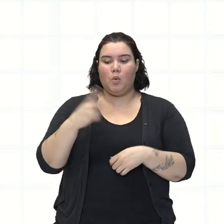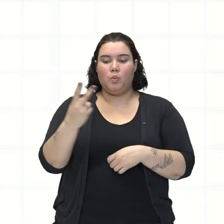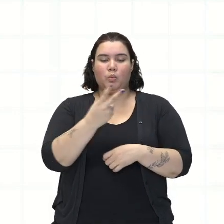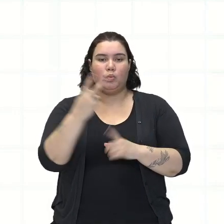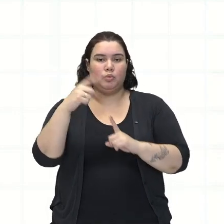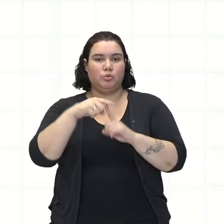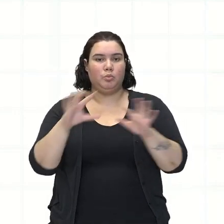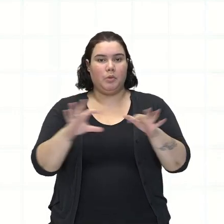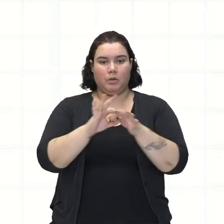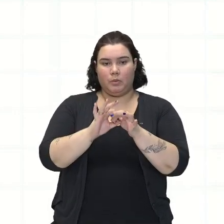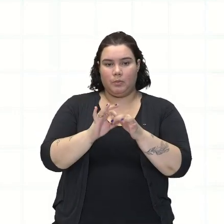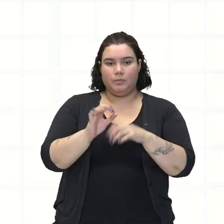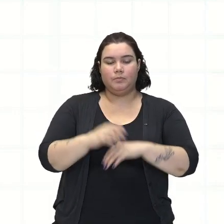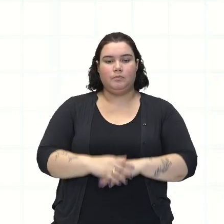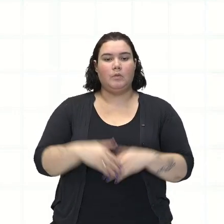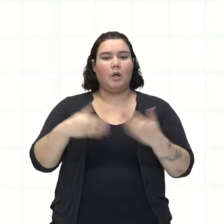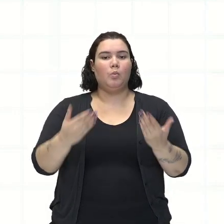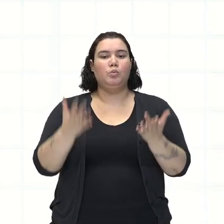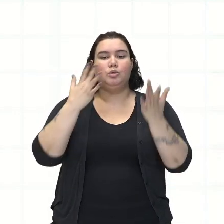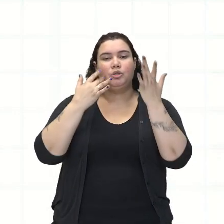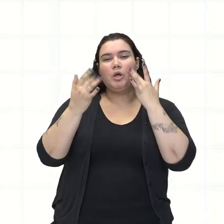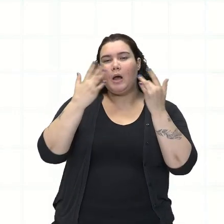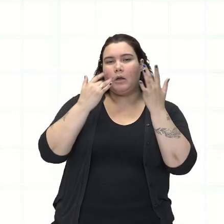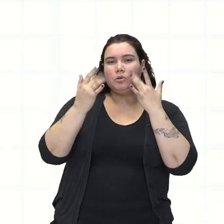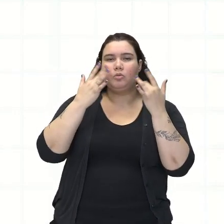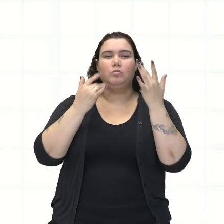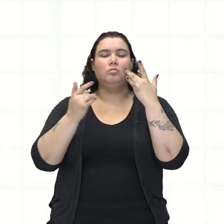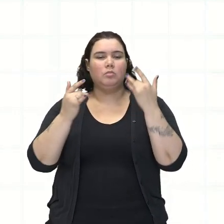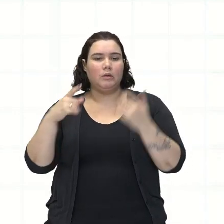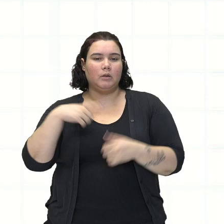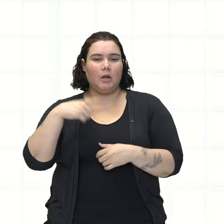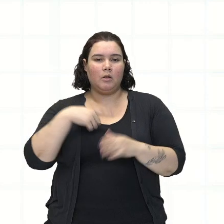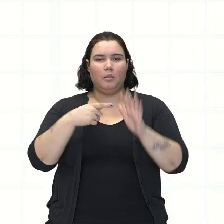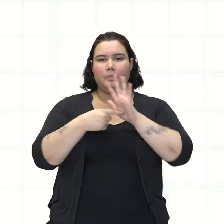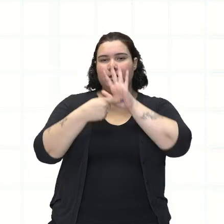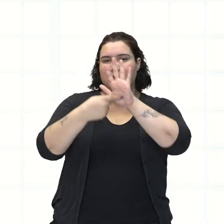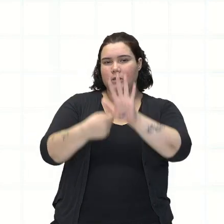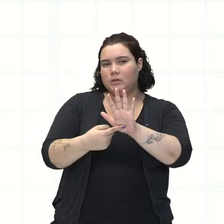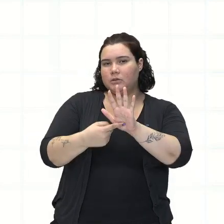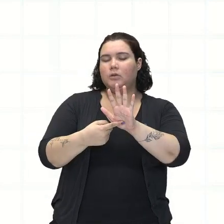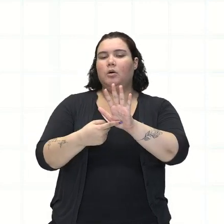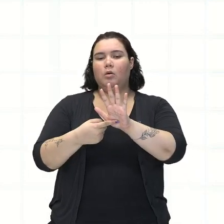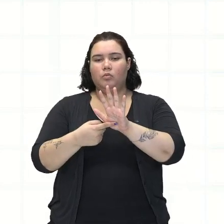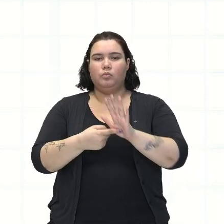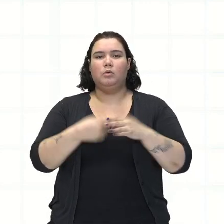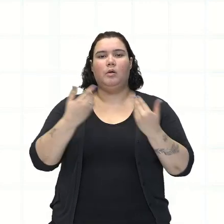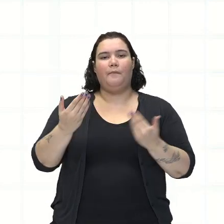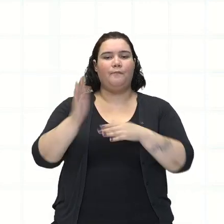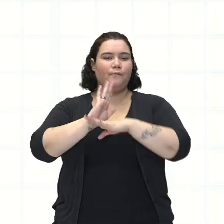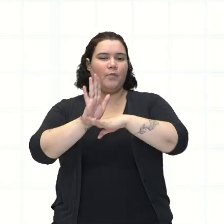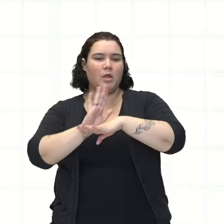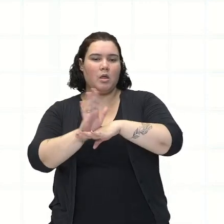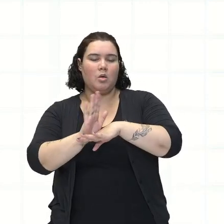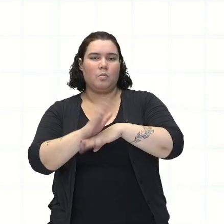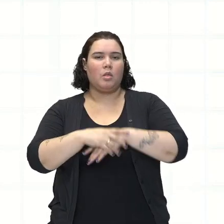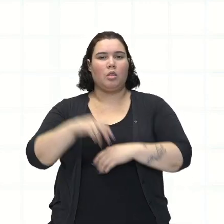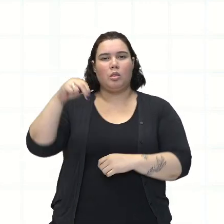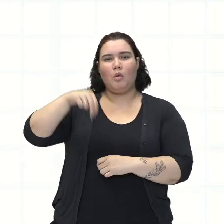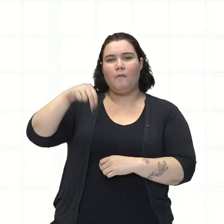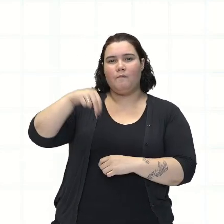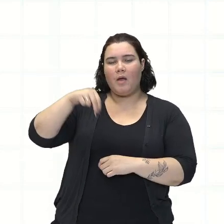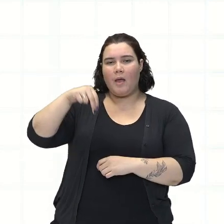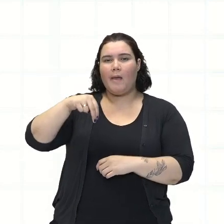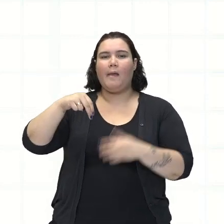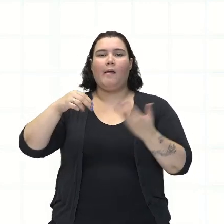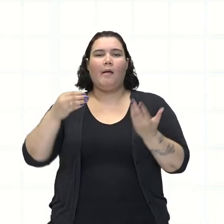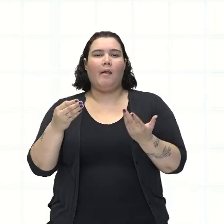E essas apresentações no teatro, filmes, novelas,